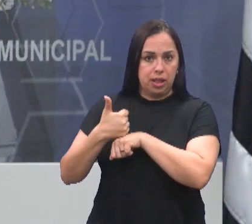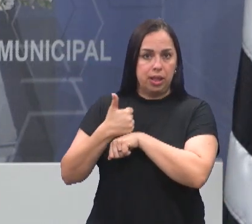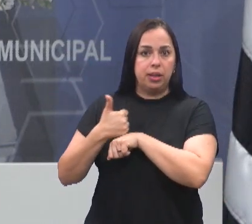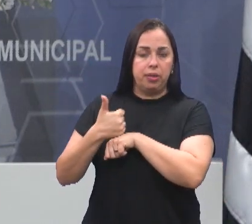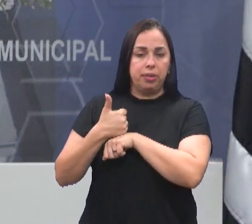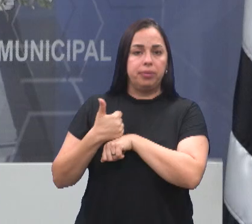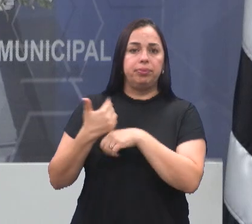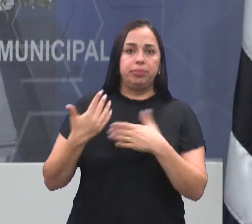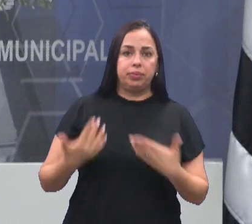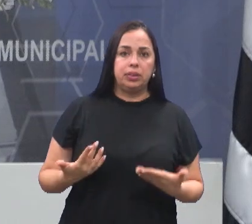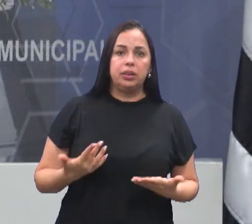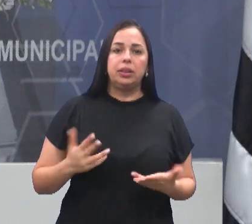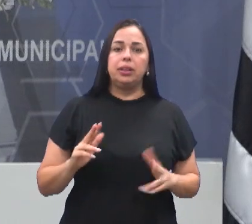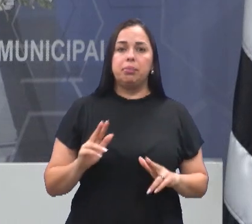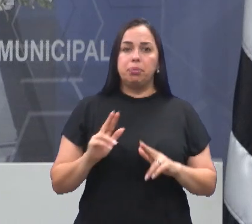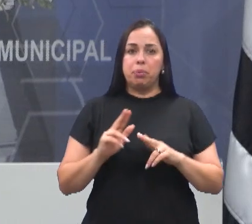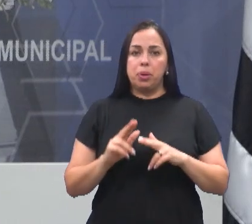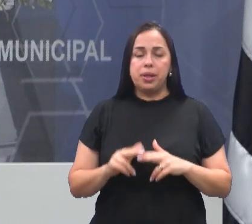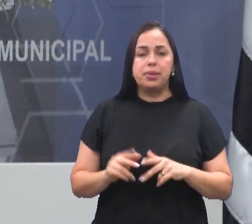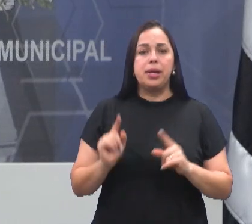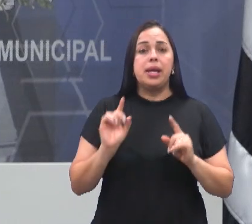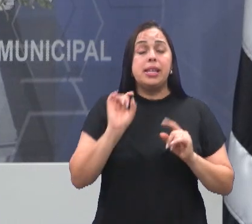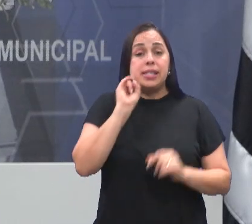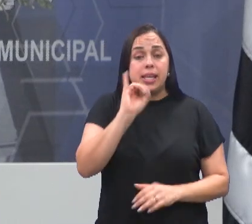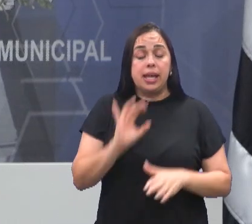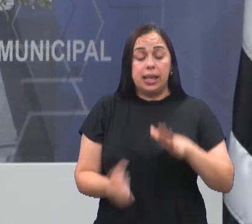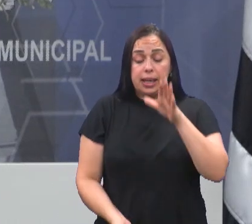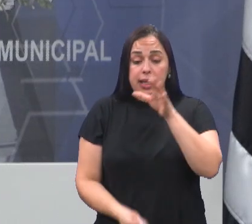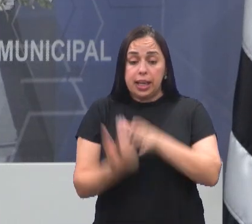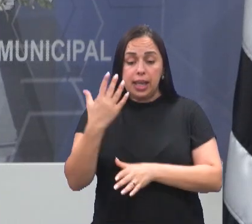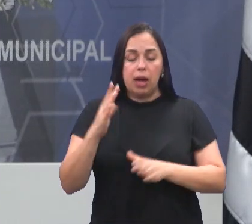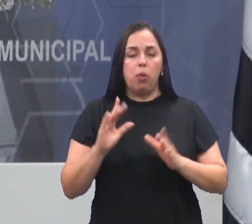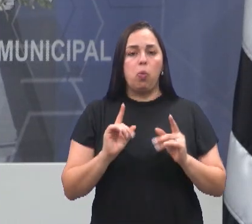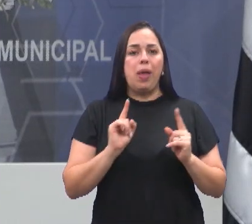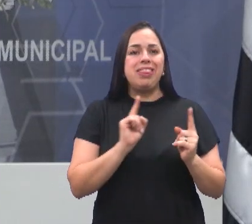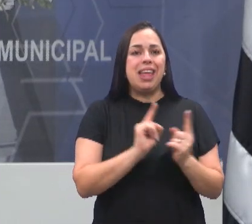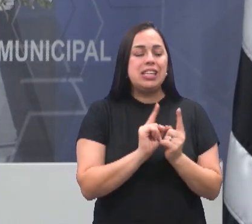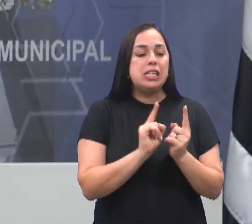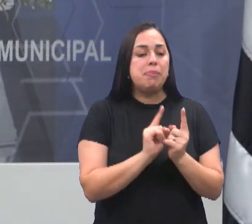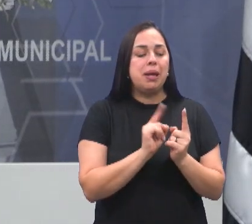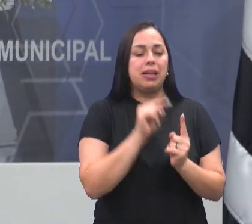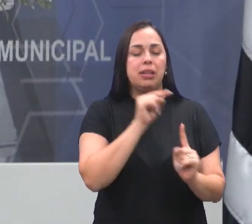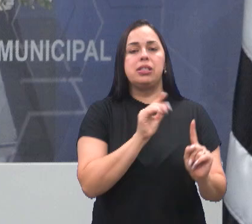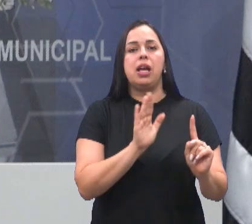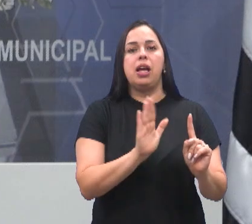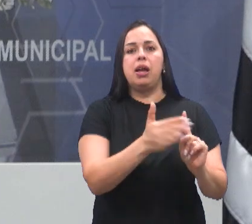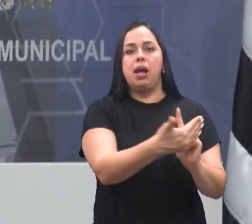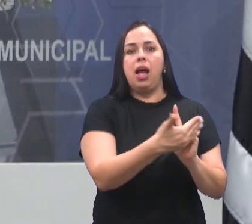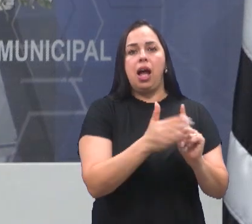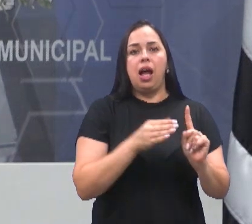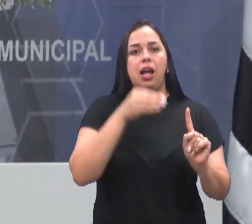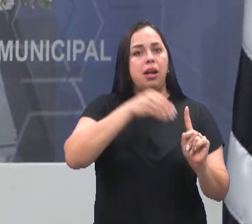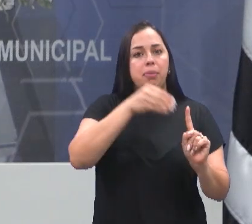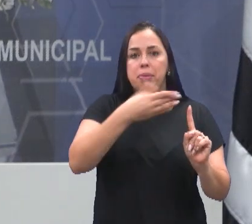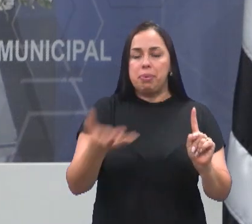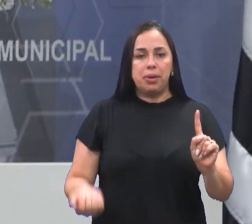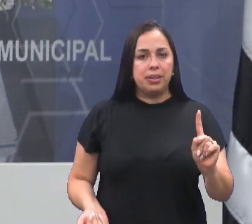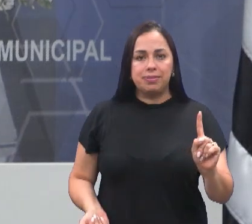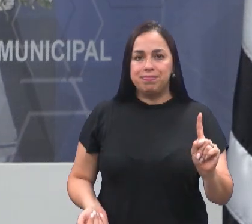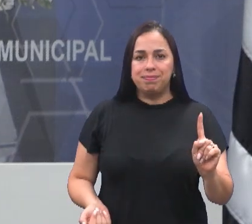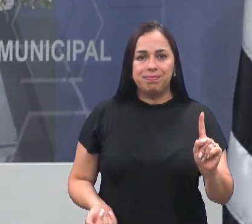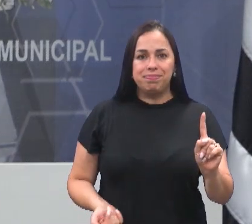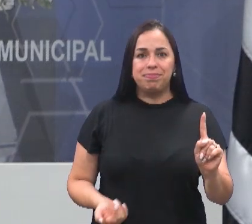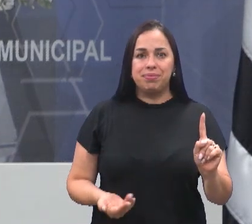quando se cria essa cadeia de atendimento, você auxilia o mais vulnerável. É isso que é política pública,